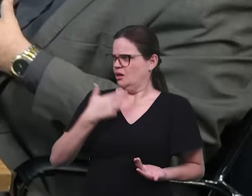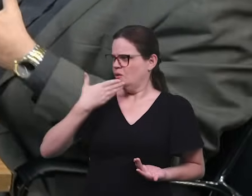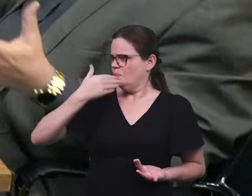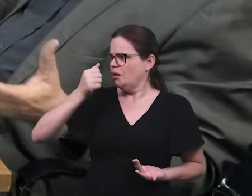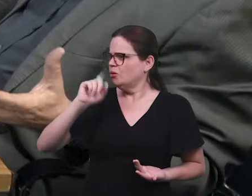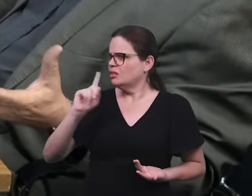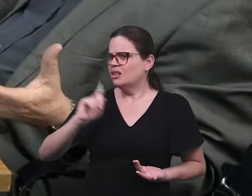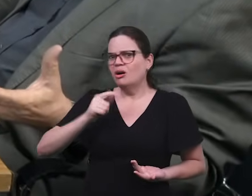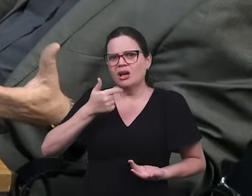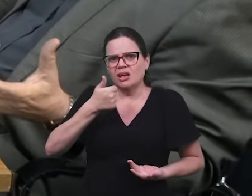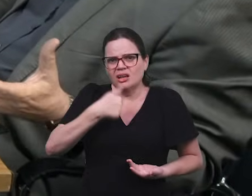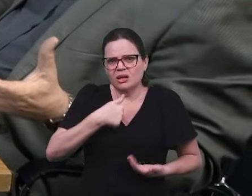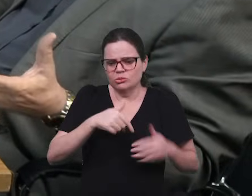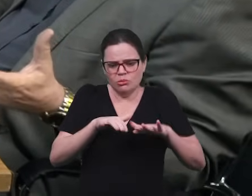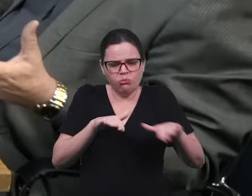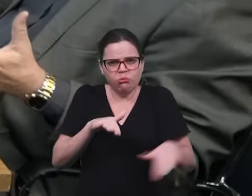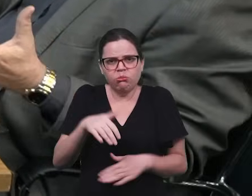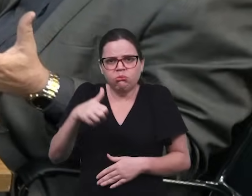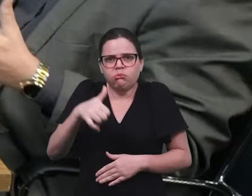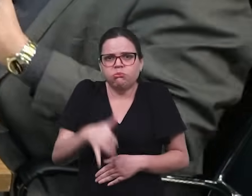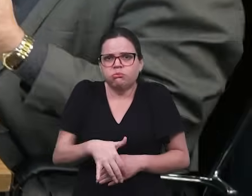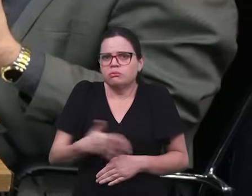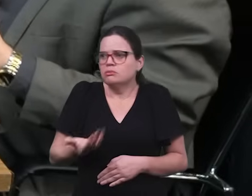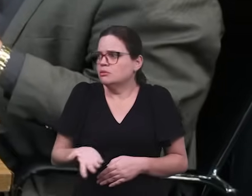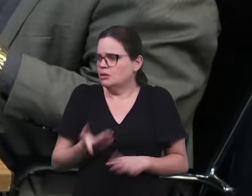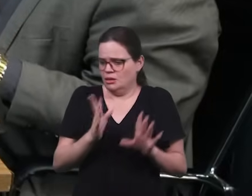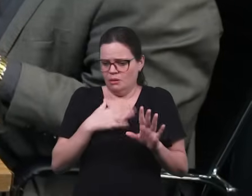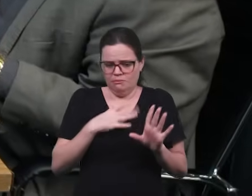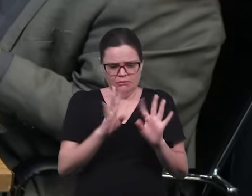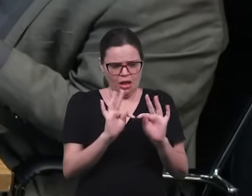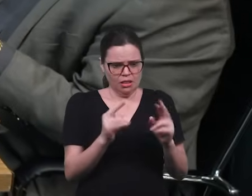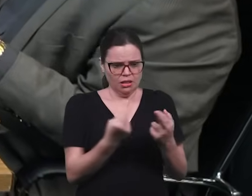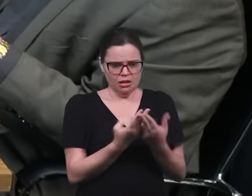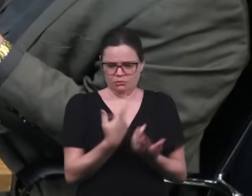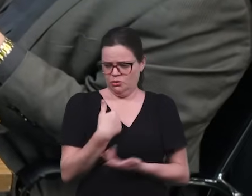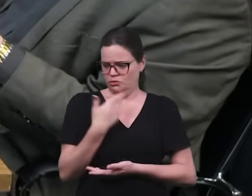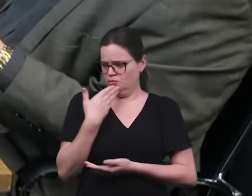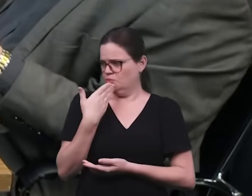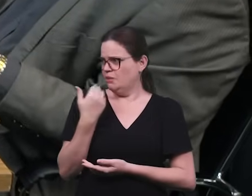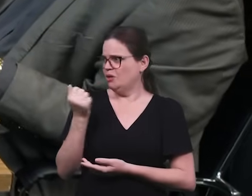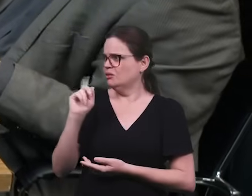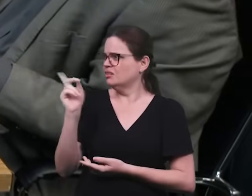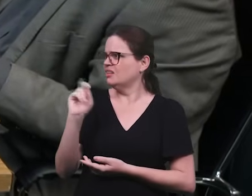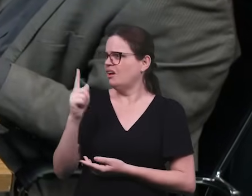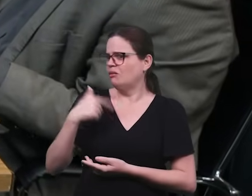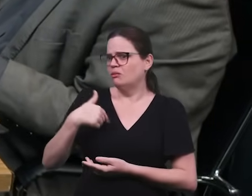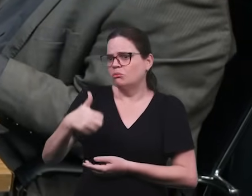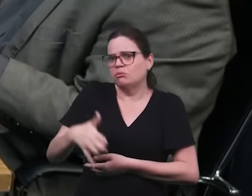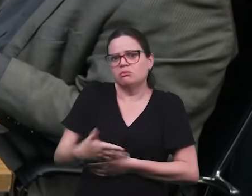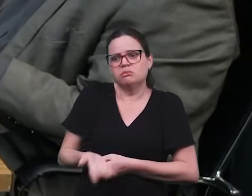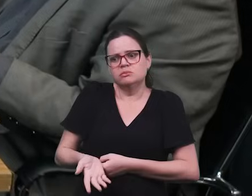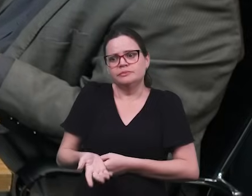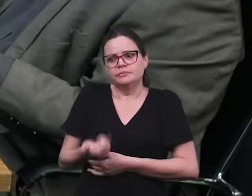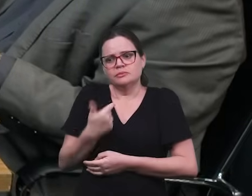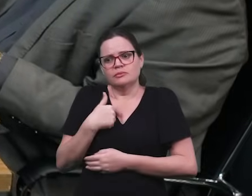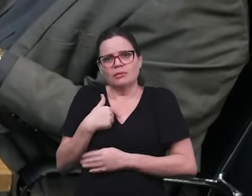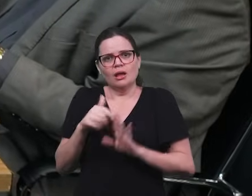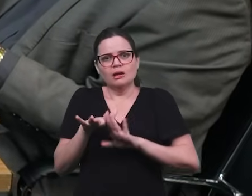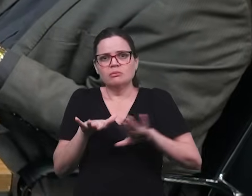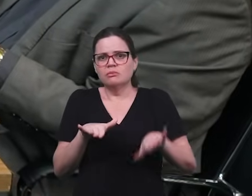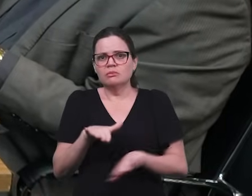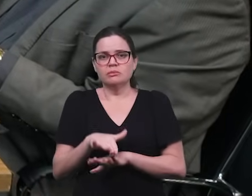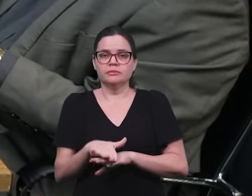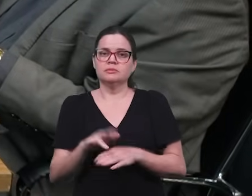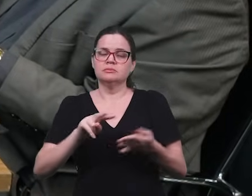sou o menor da minha tribo. E ele se sentia até desconfortado, porque ele se sentia como menor, né? E isso